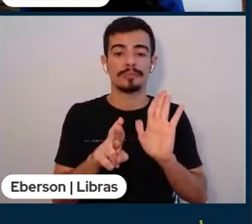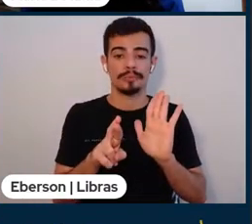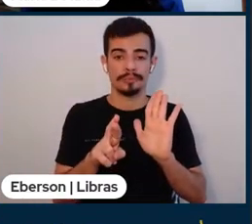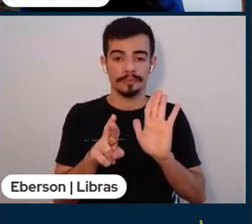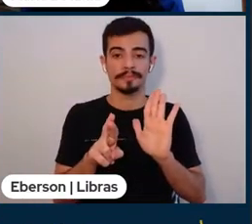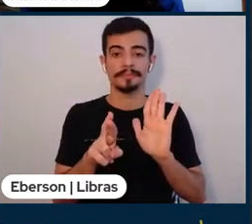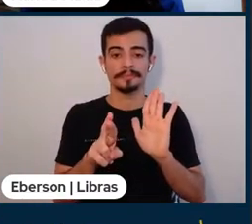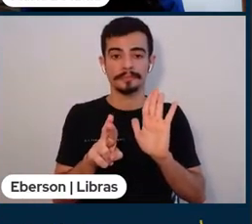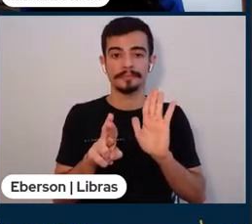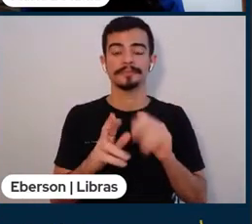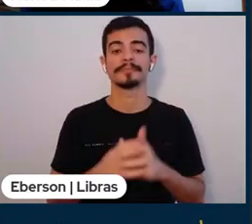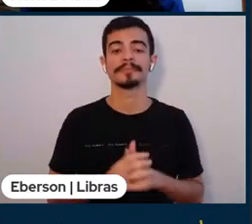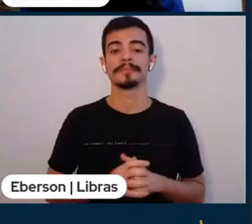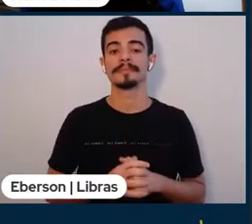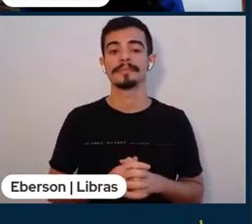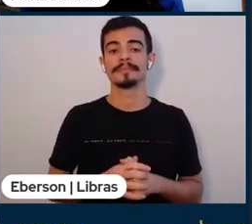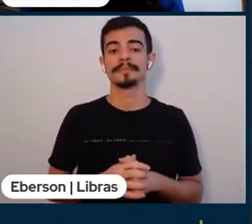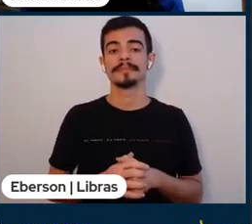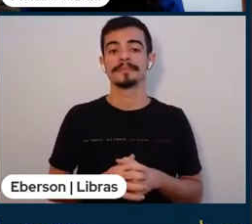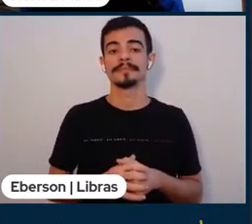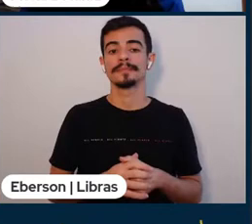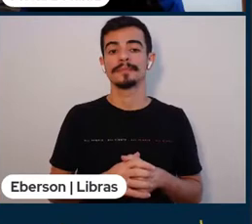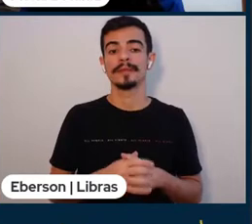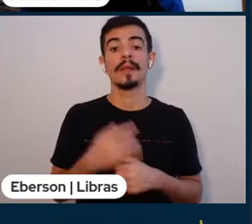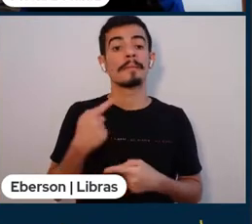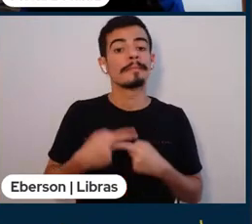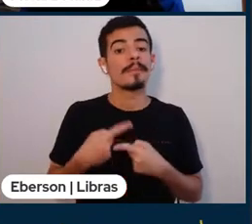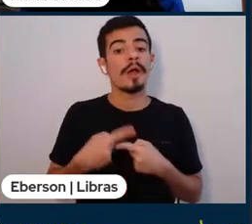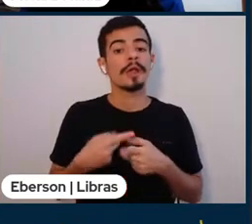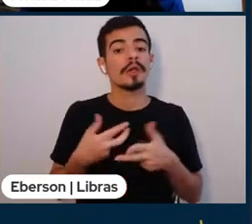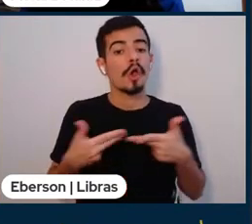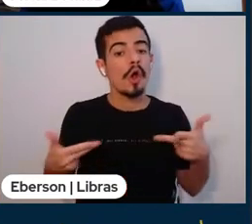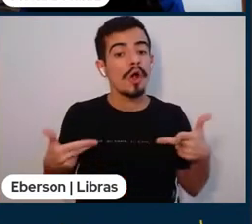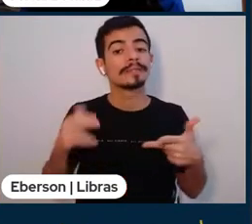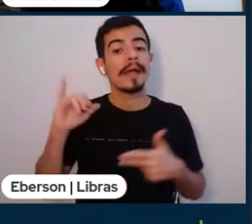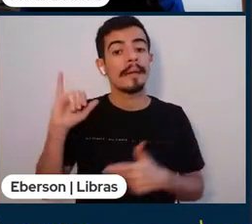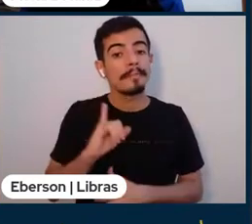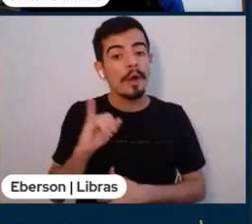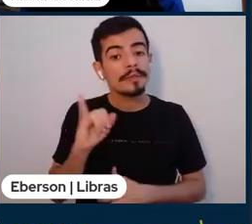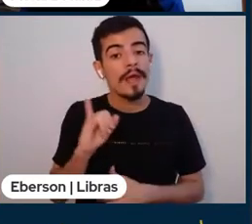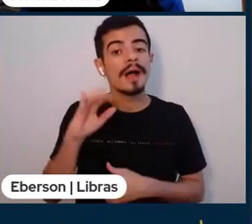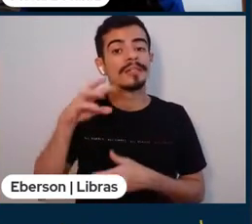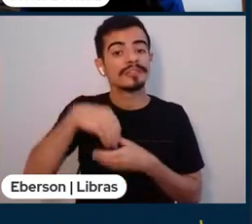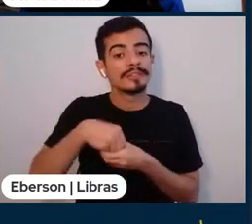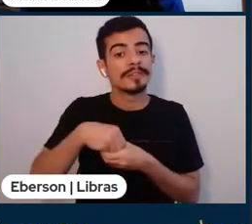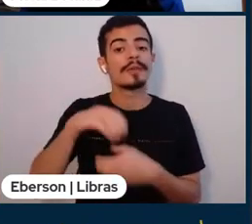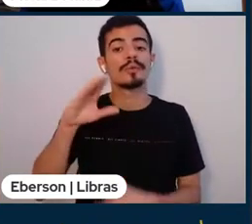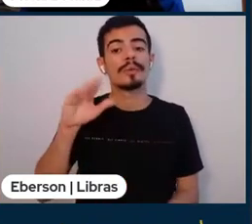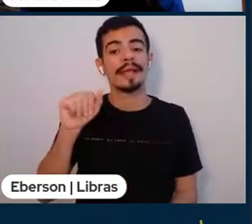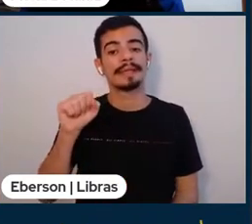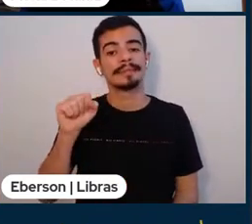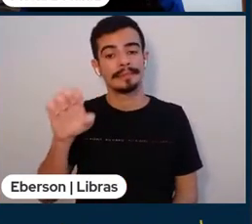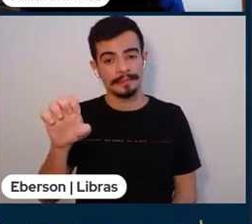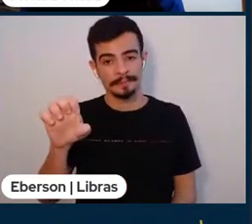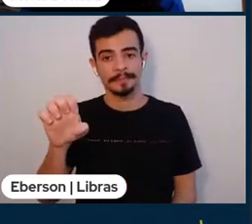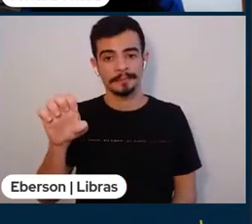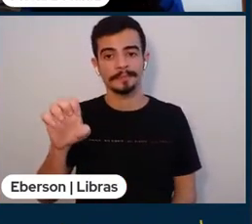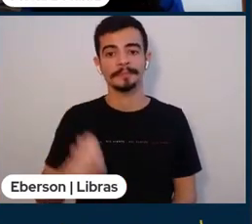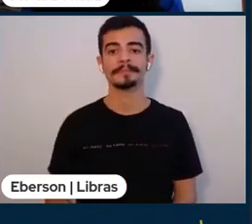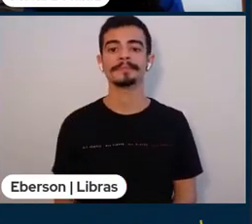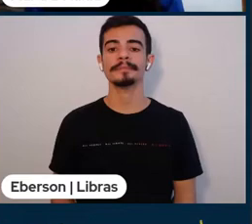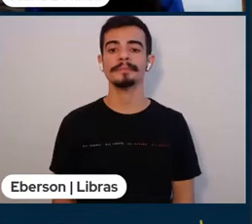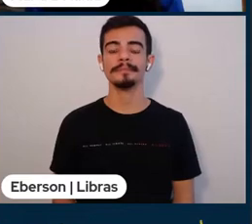mais como uma coisa muito relevante no seu case, no seu portfólio.